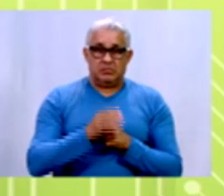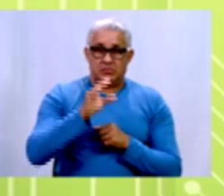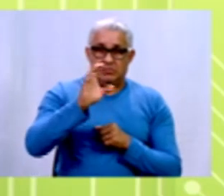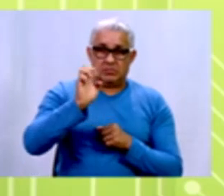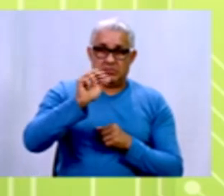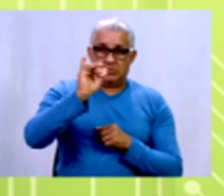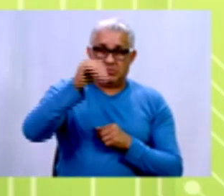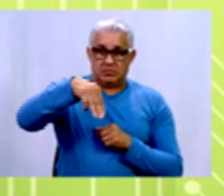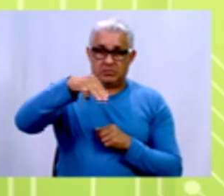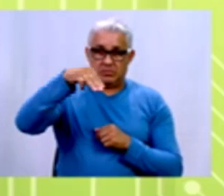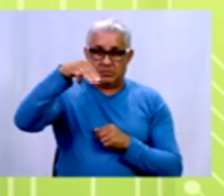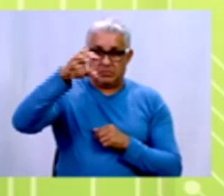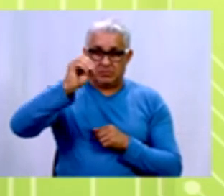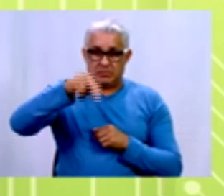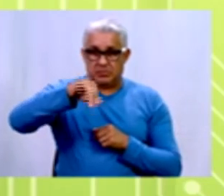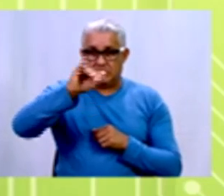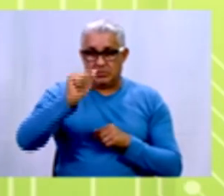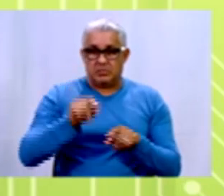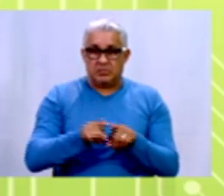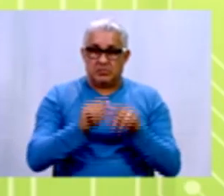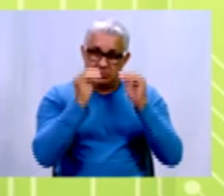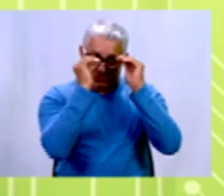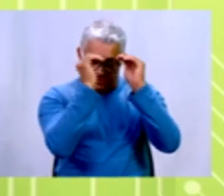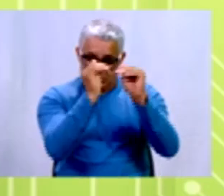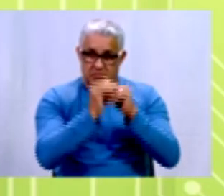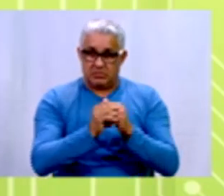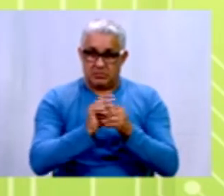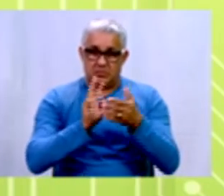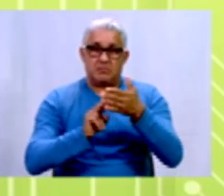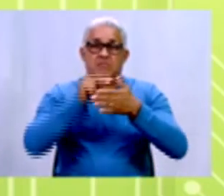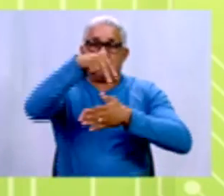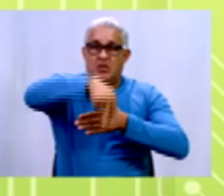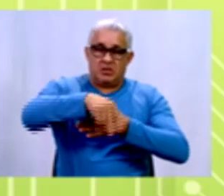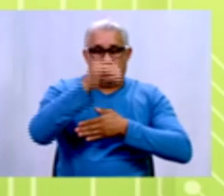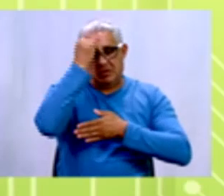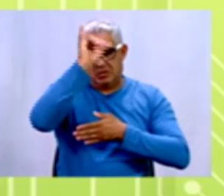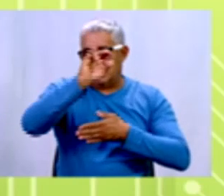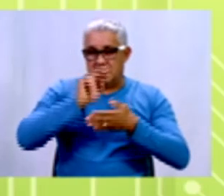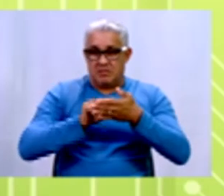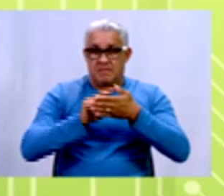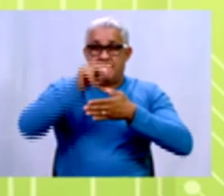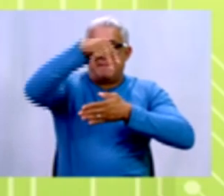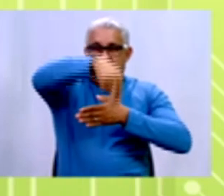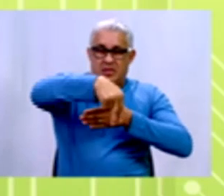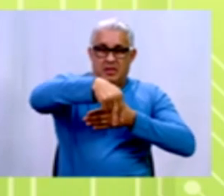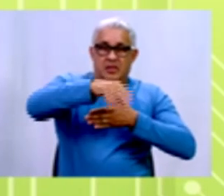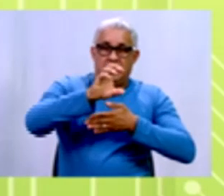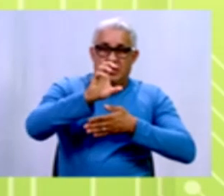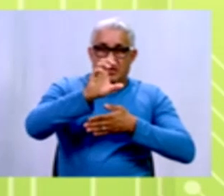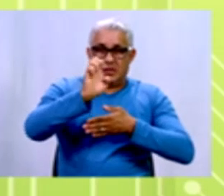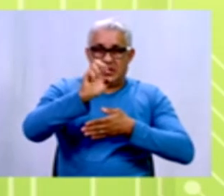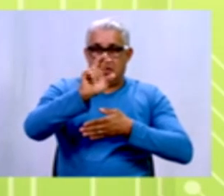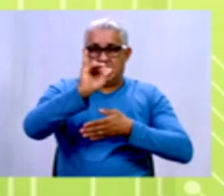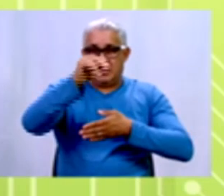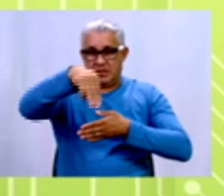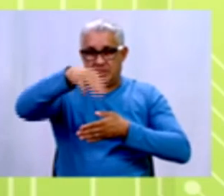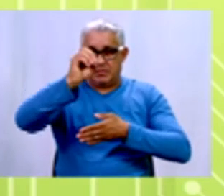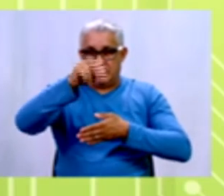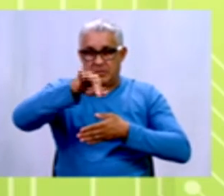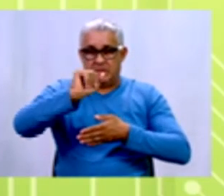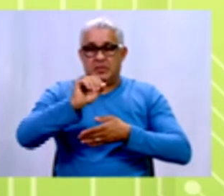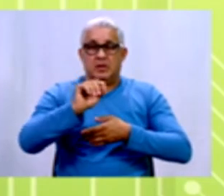cerimônias sejam respeitadas. Não pular essas cerimônias, ou seja, essa